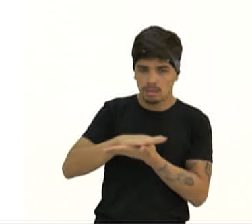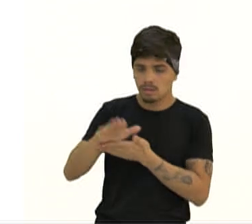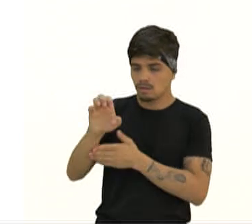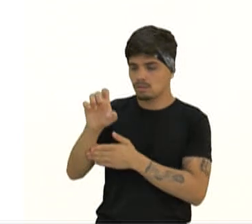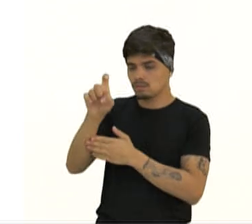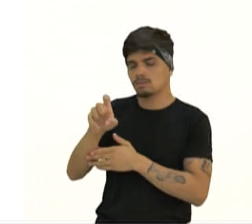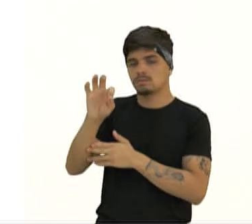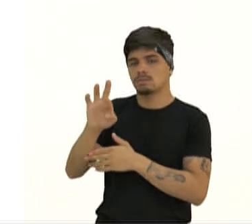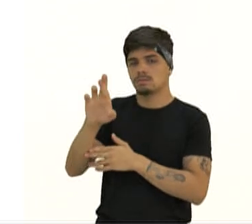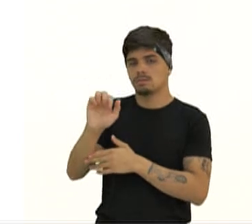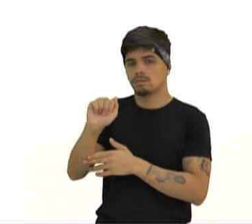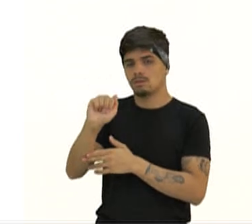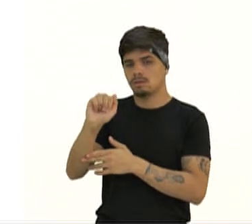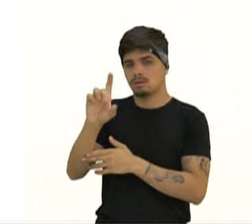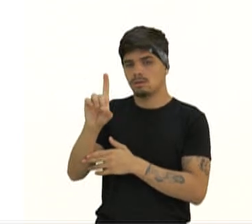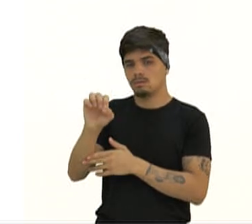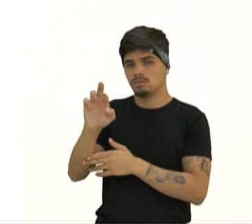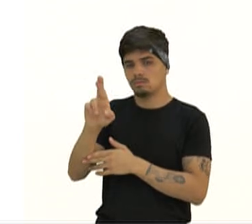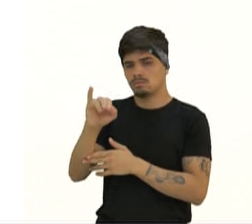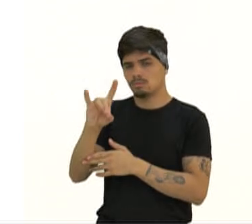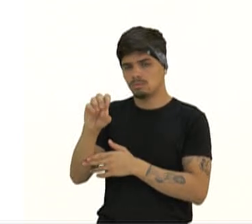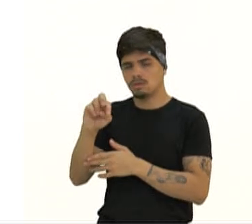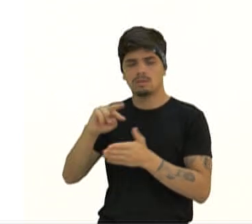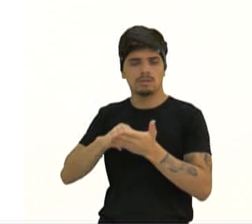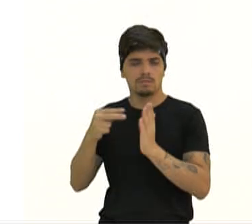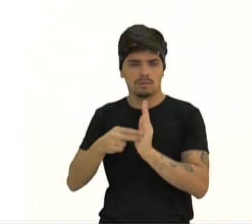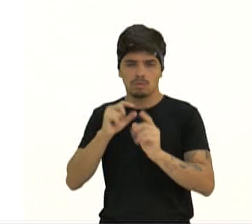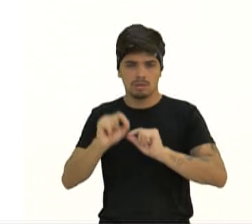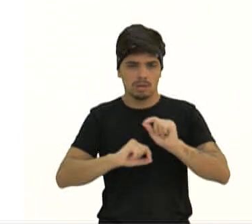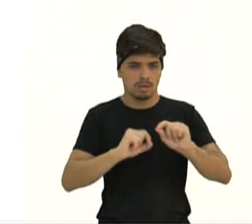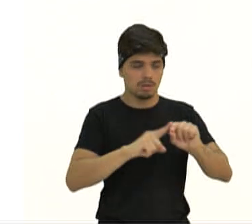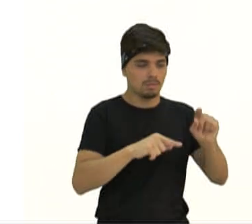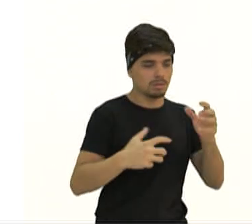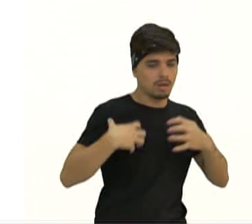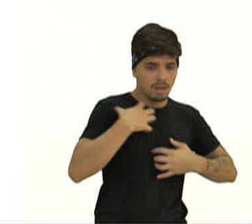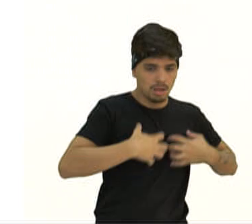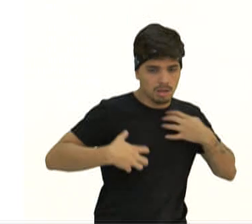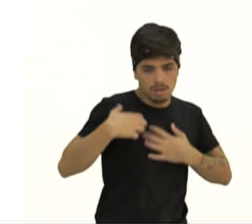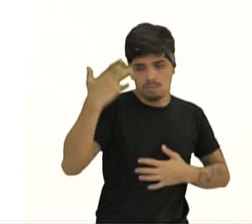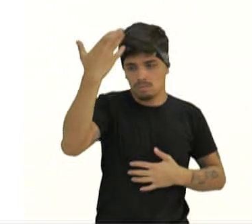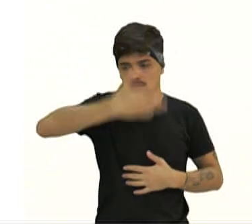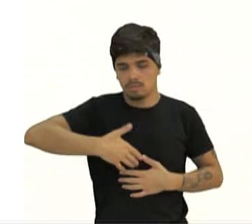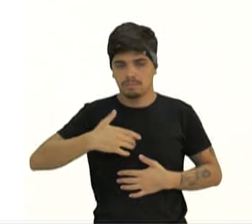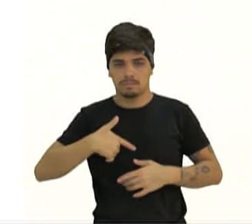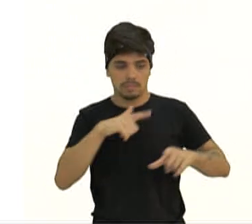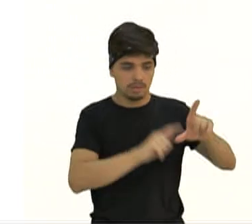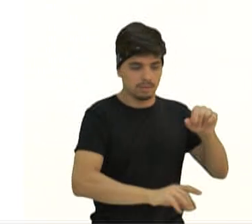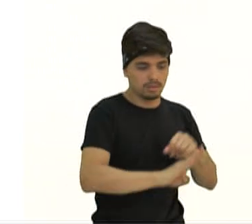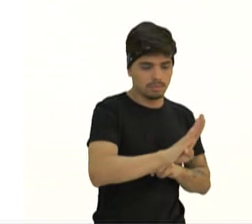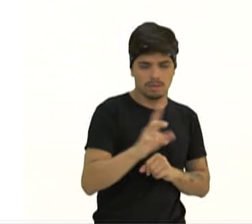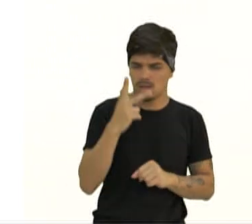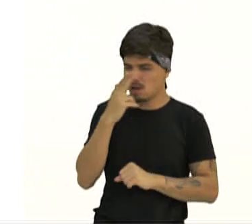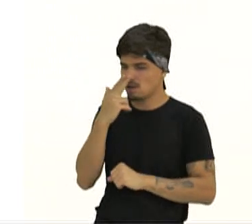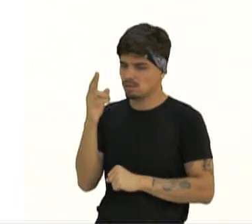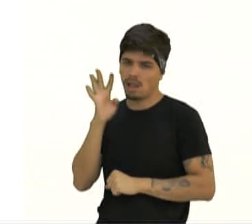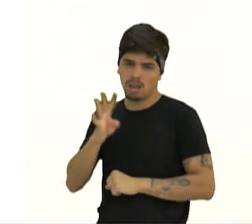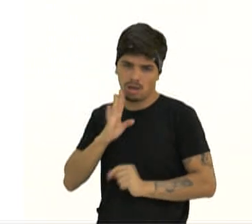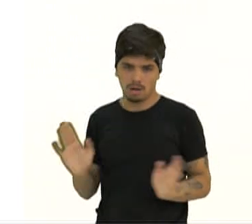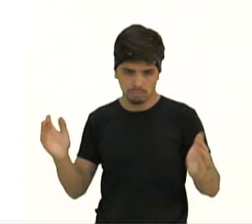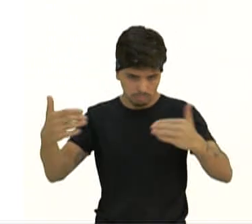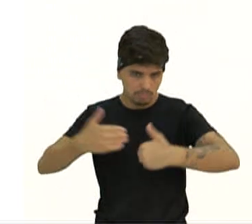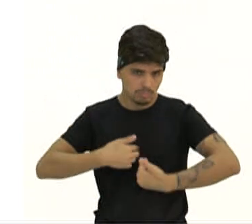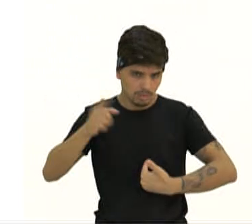que ele deve se desesperar pelo diagnóstico letra B que ele acha incrível ser autista